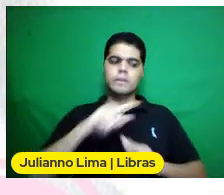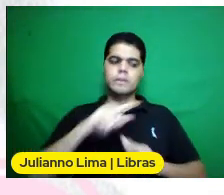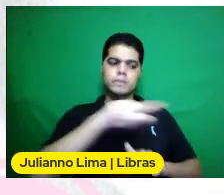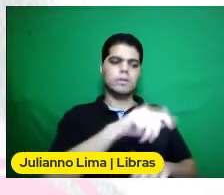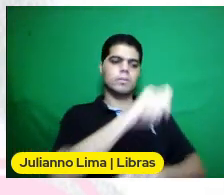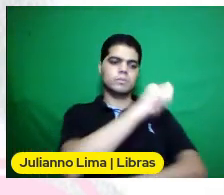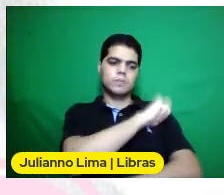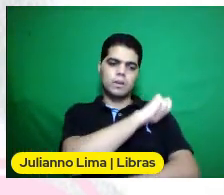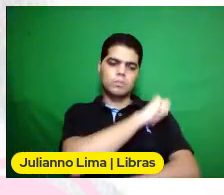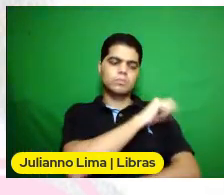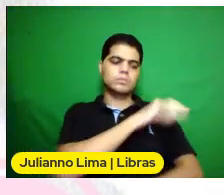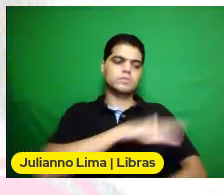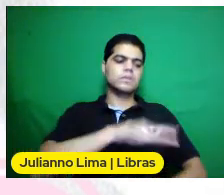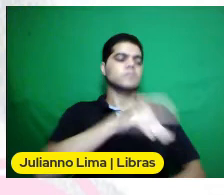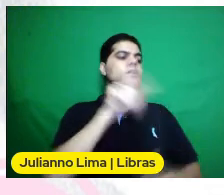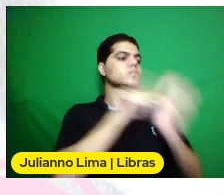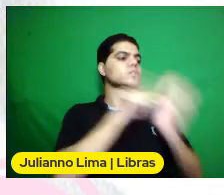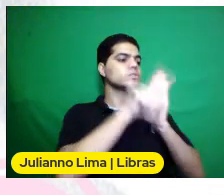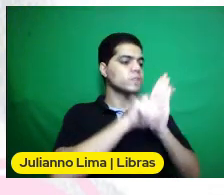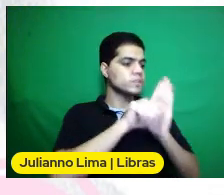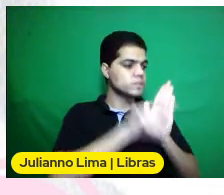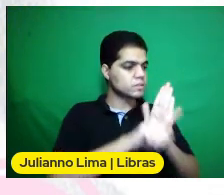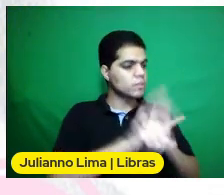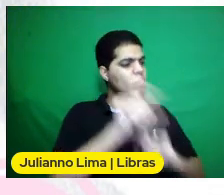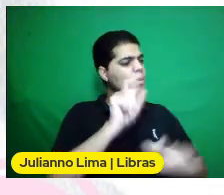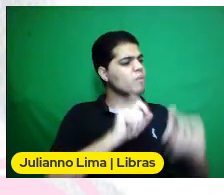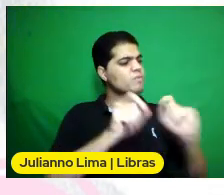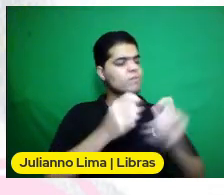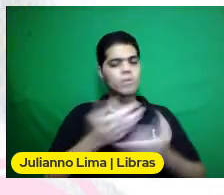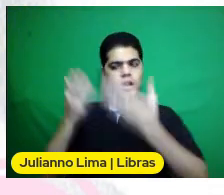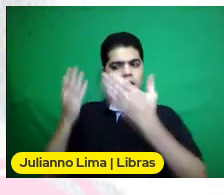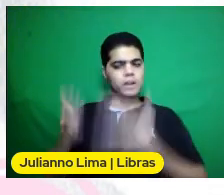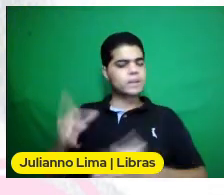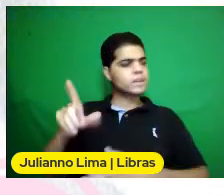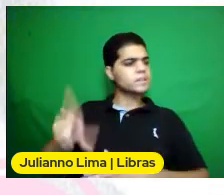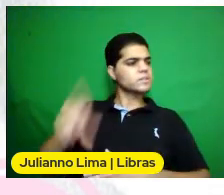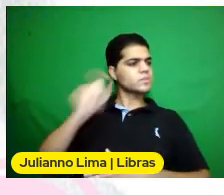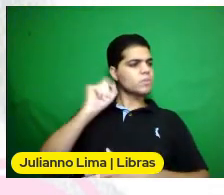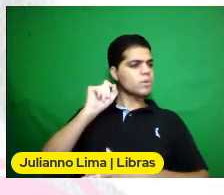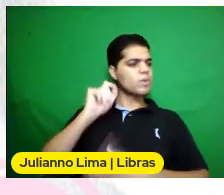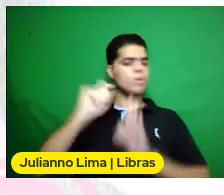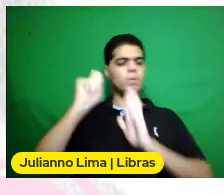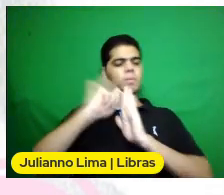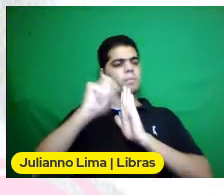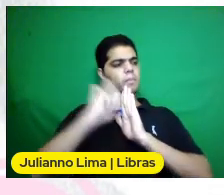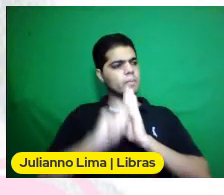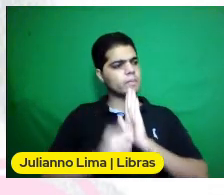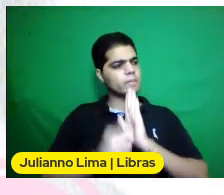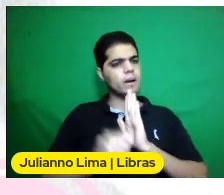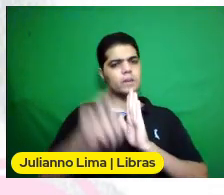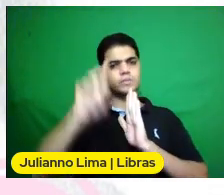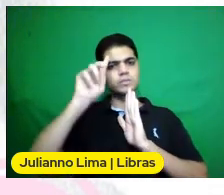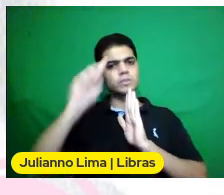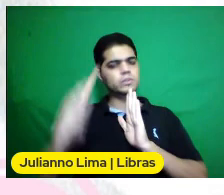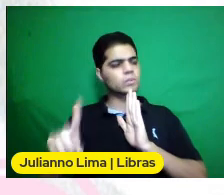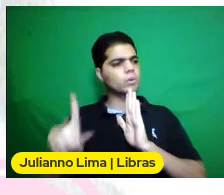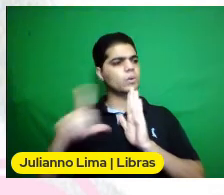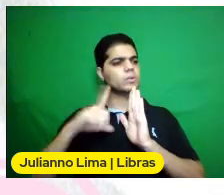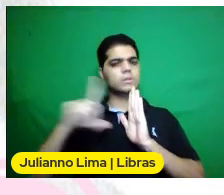esse questionamento, quais foram as escolhas, né, do roteirista, do diretor,